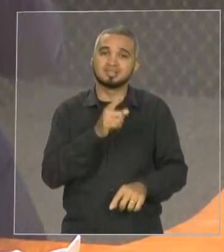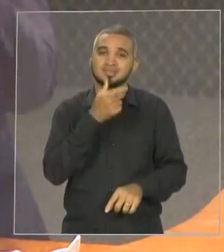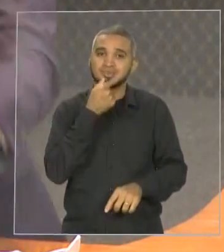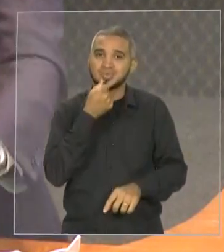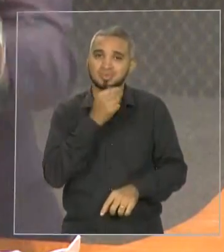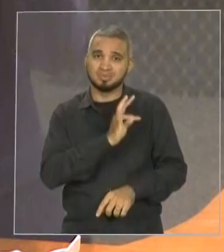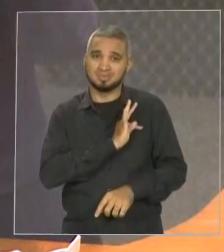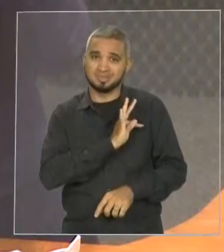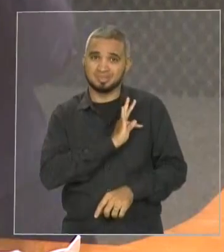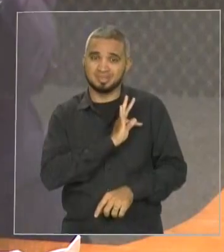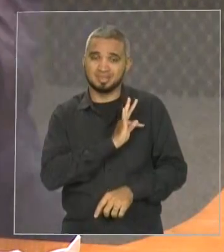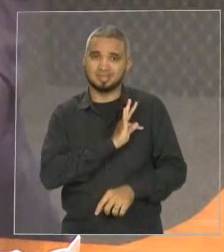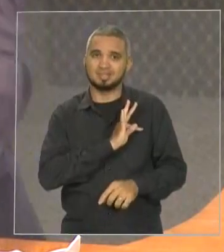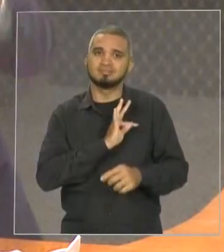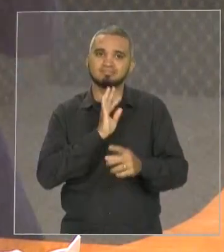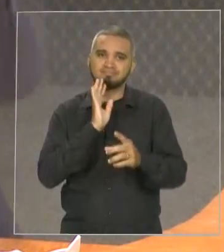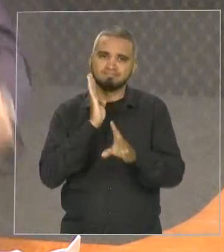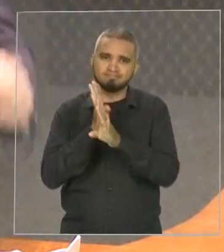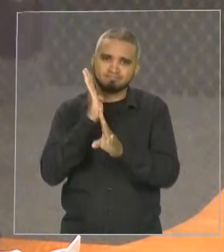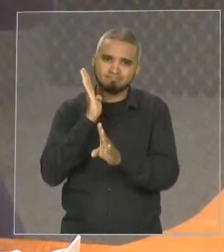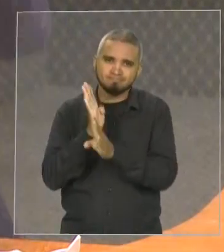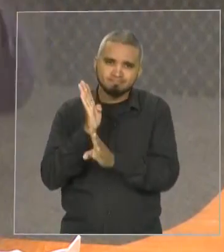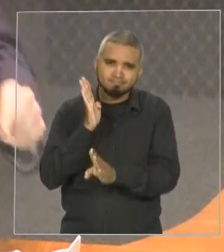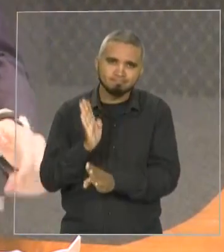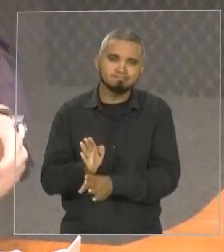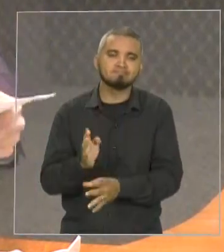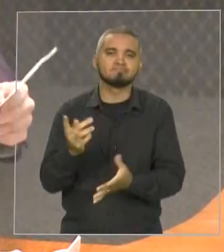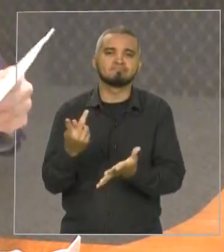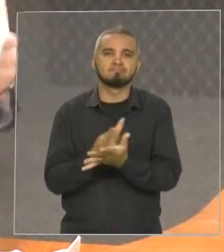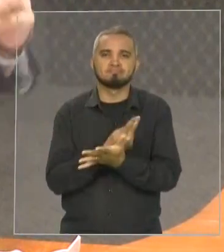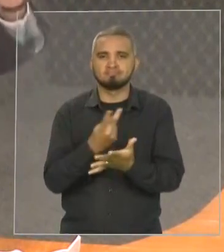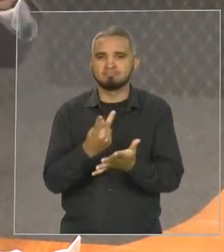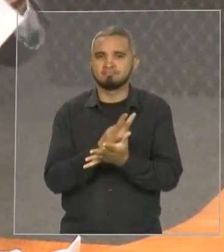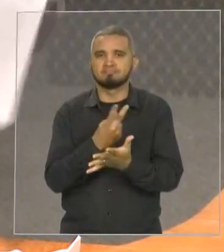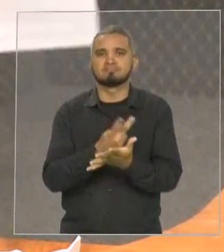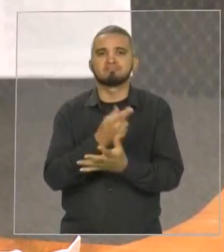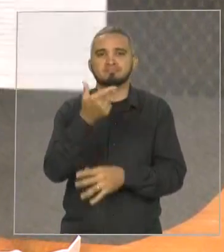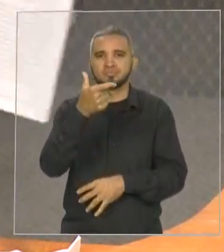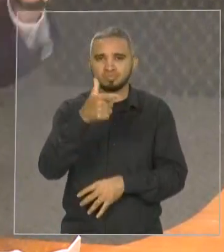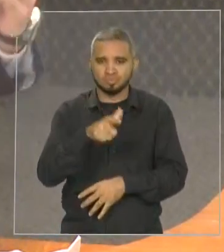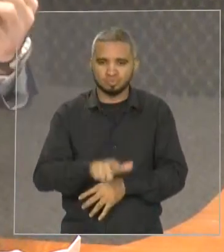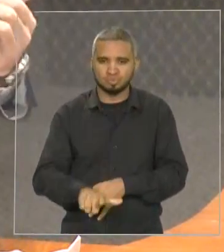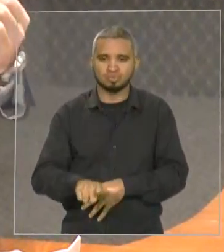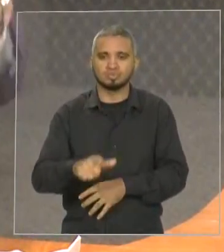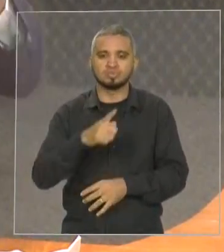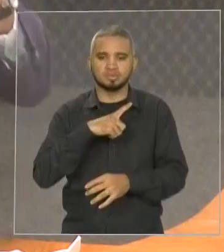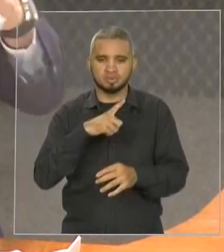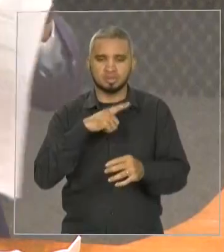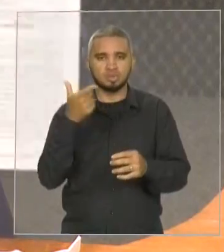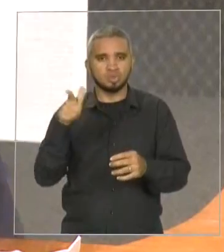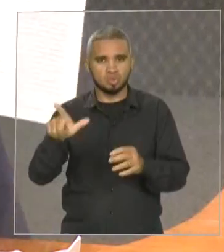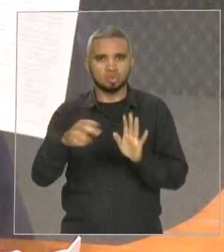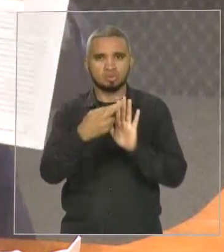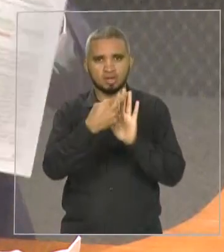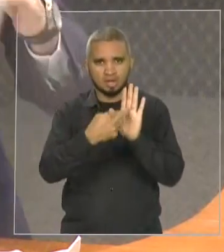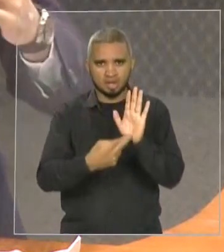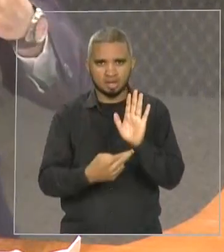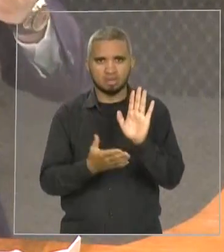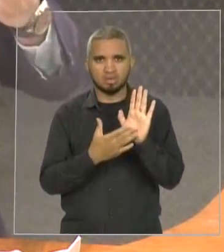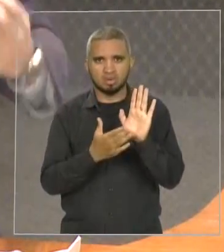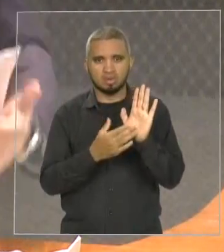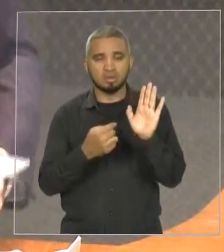os indícios de irregularidades no certame de licitação, e aqui está também esse relatório, que colocarei também no meu